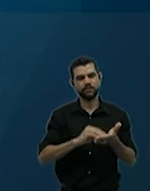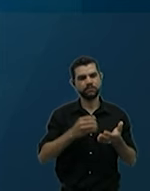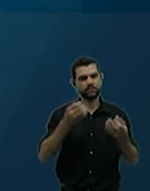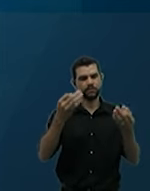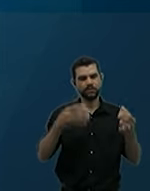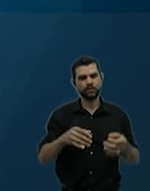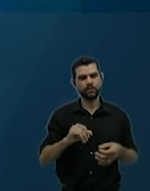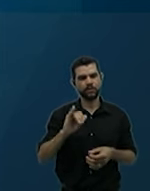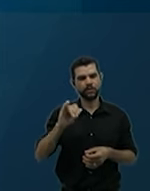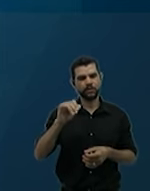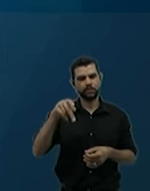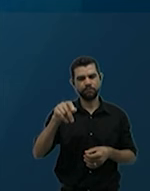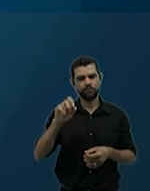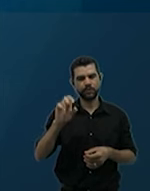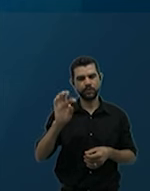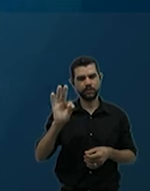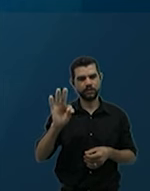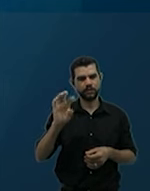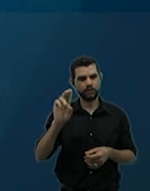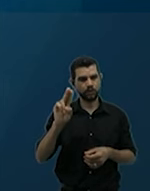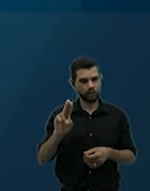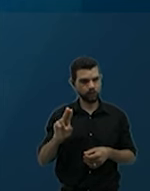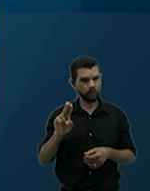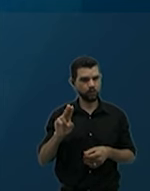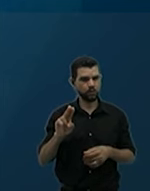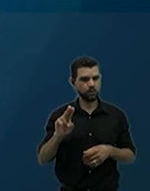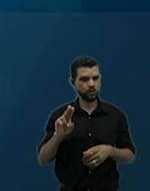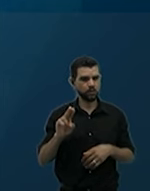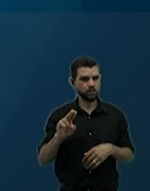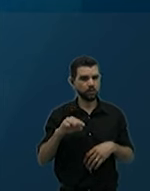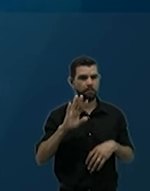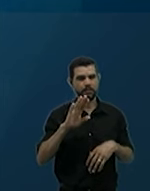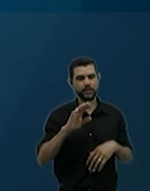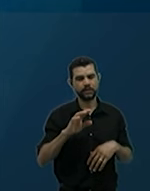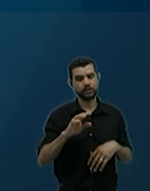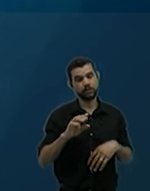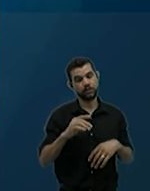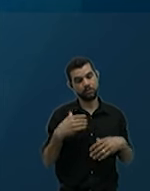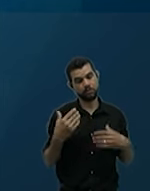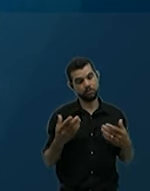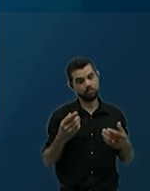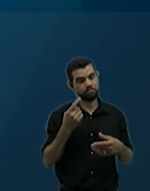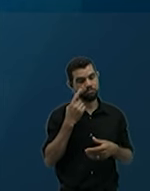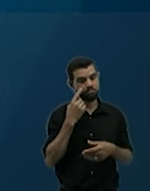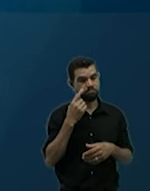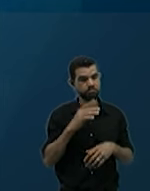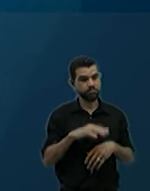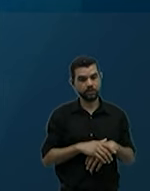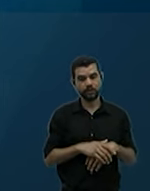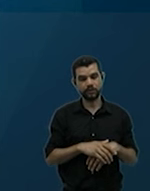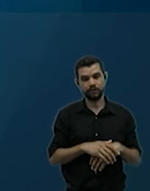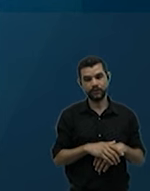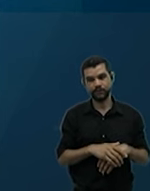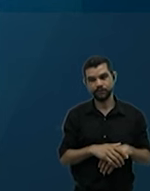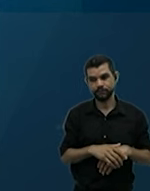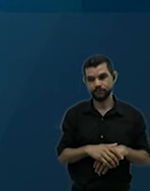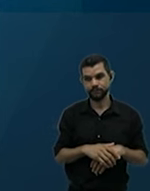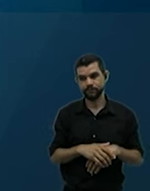que, data vênia, entendimentos diversos, tudo isso são questões colocadas apenas para